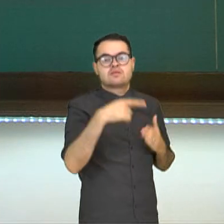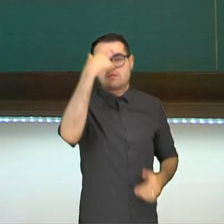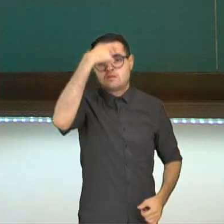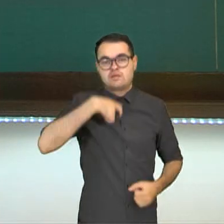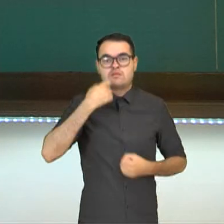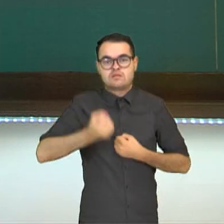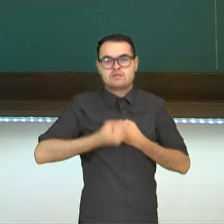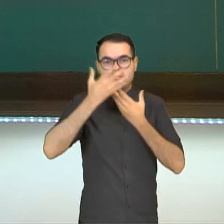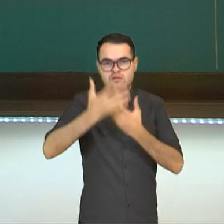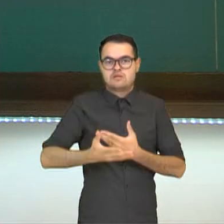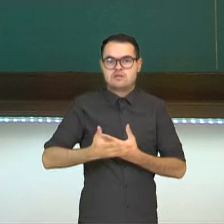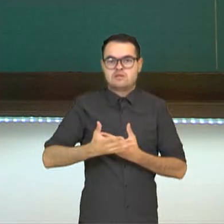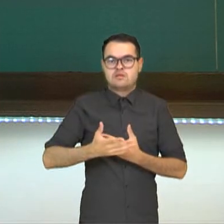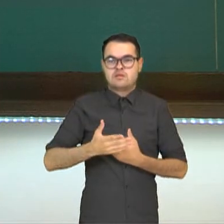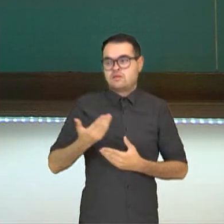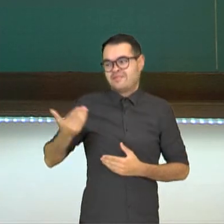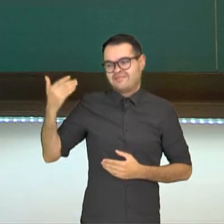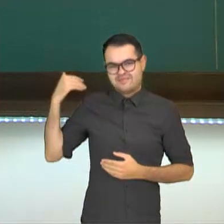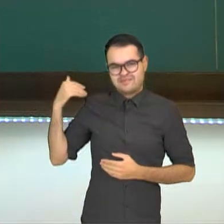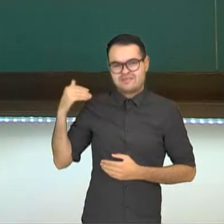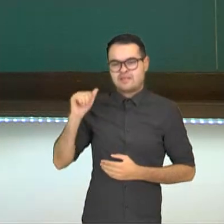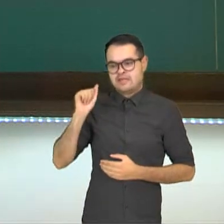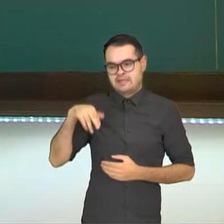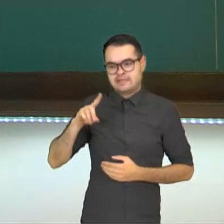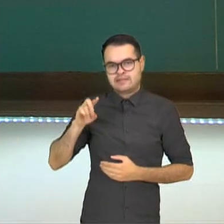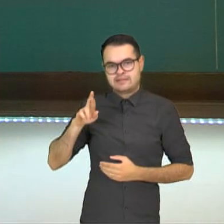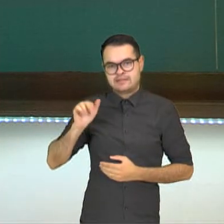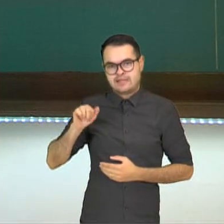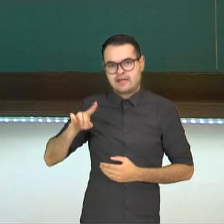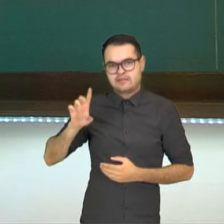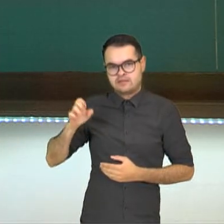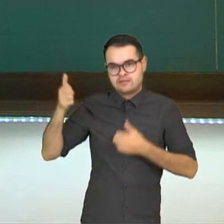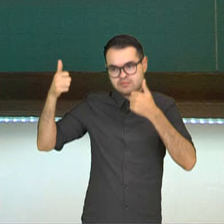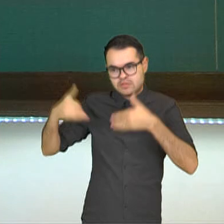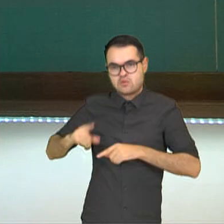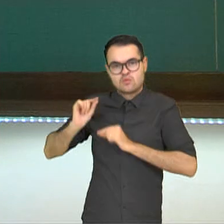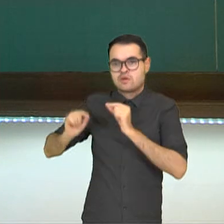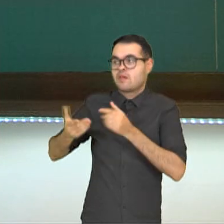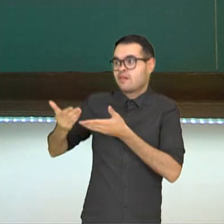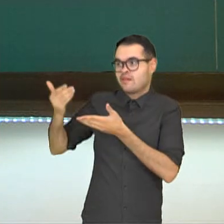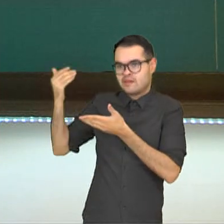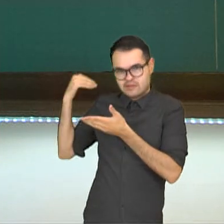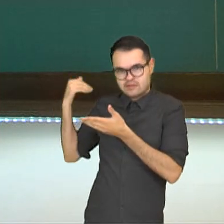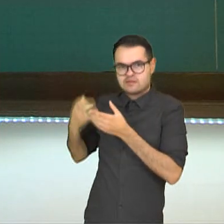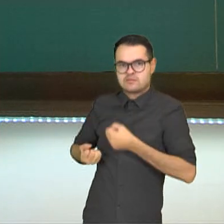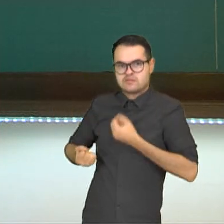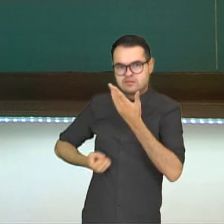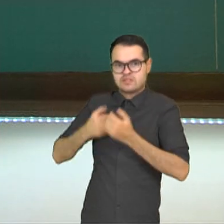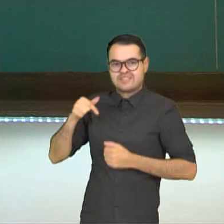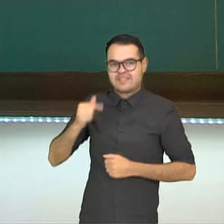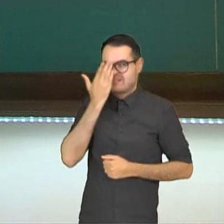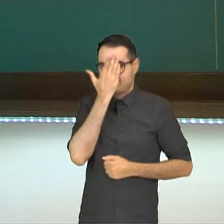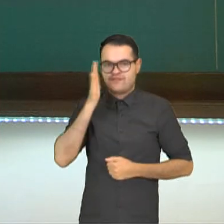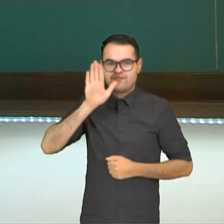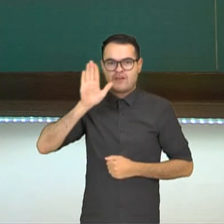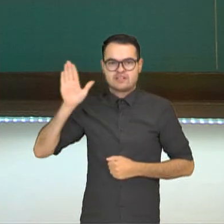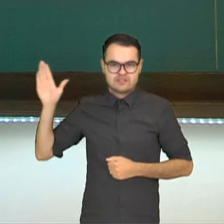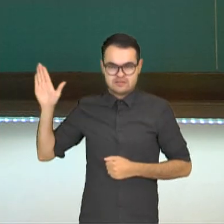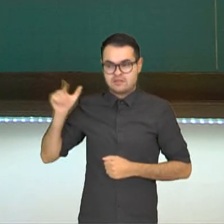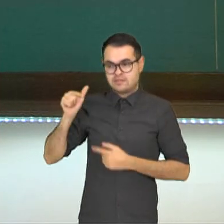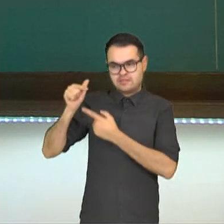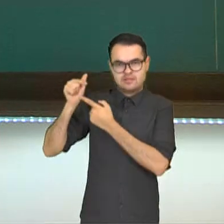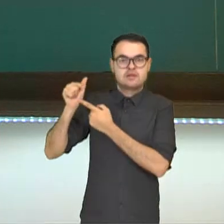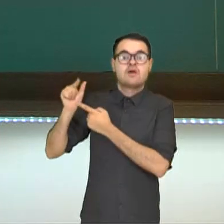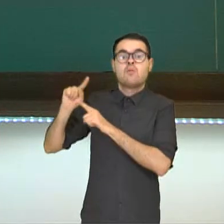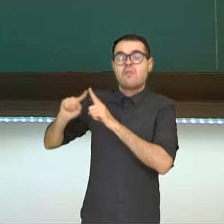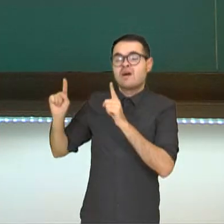o eu lírico que ganhou voz através de Carlos Drummond de Andrade, diz estar predestinado lá no poema das Sete Faces. Só que aqui,